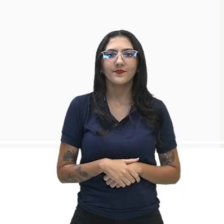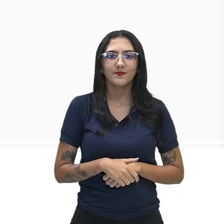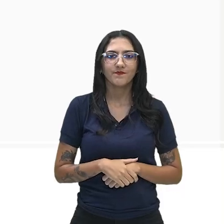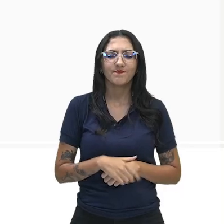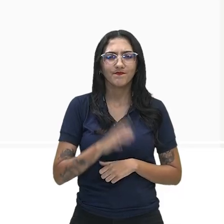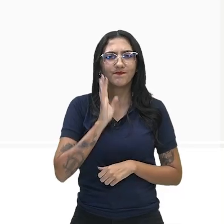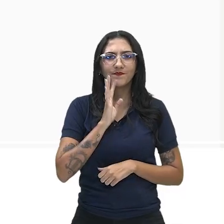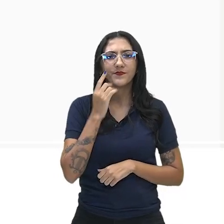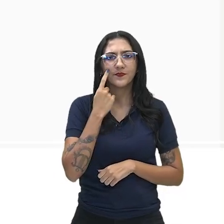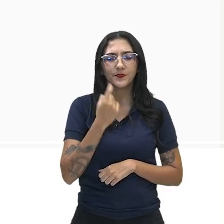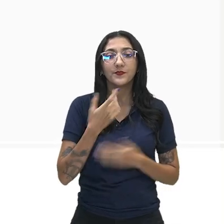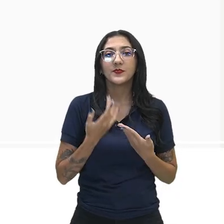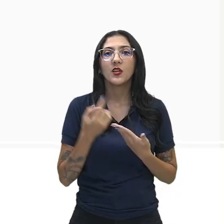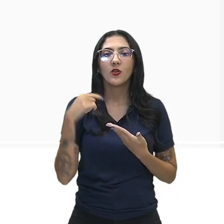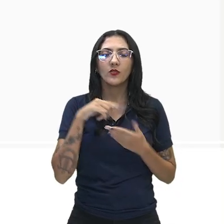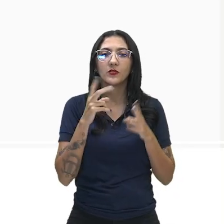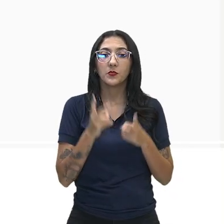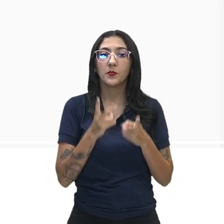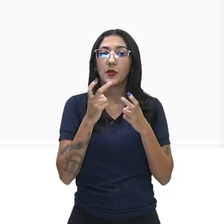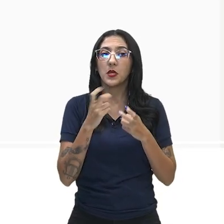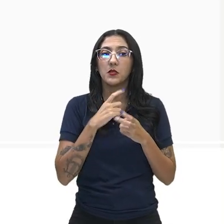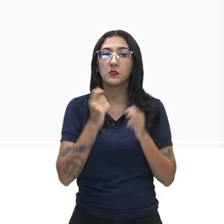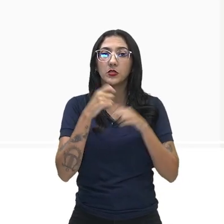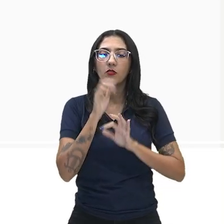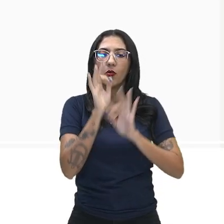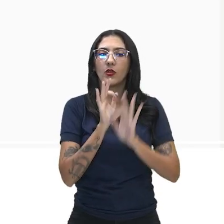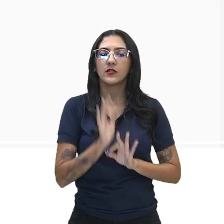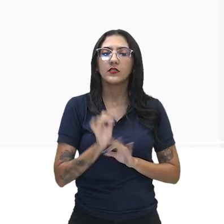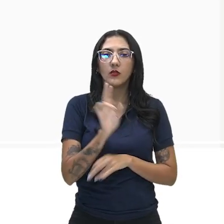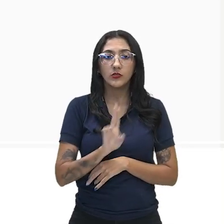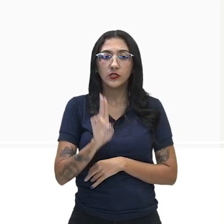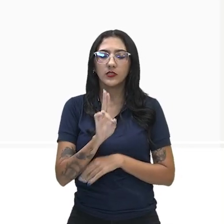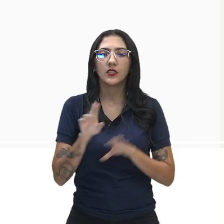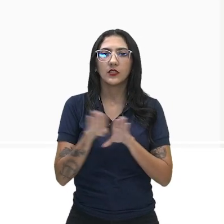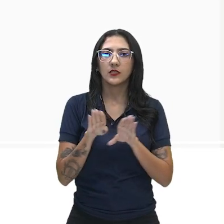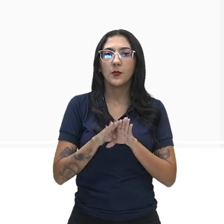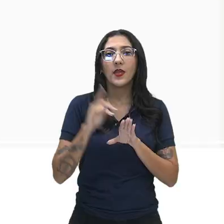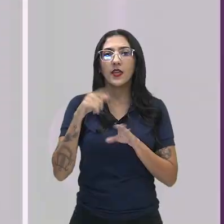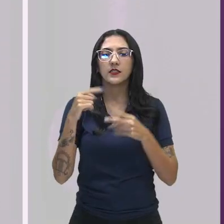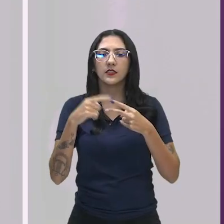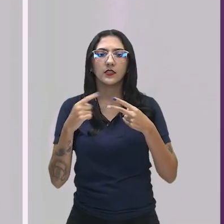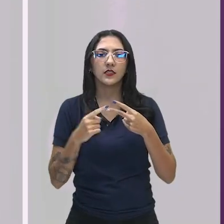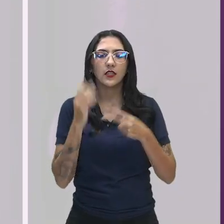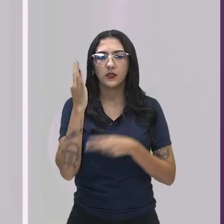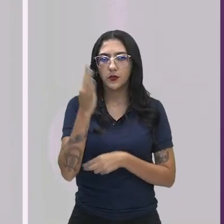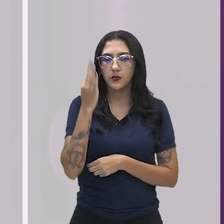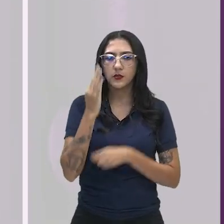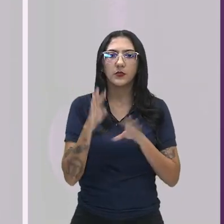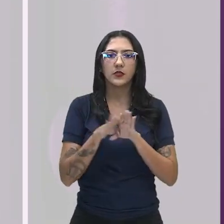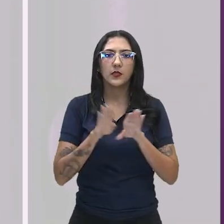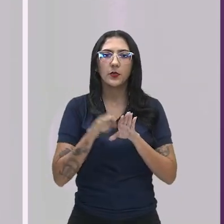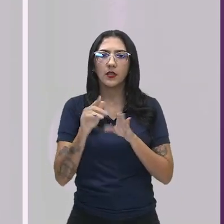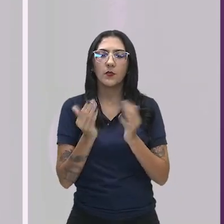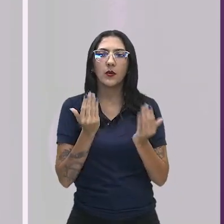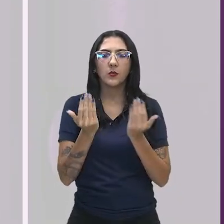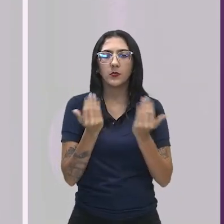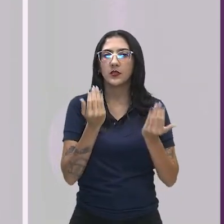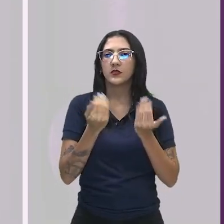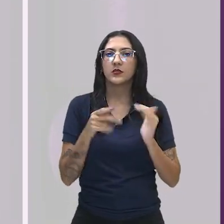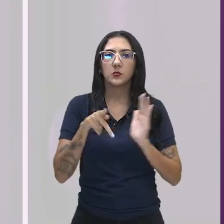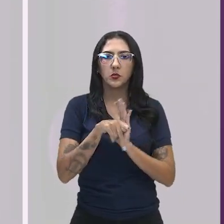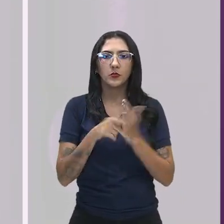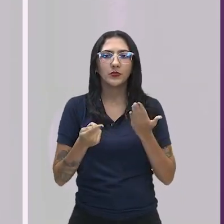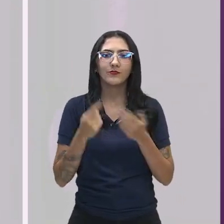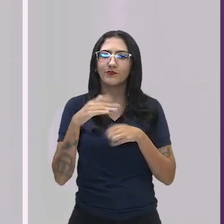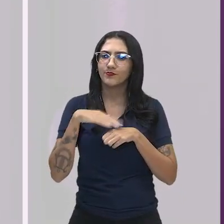ó, que nós podemos aí utilizarmos, né, o Teorema de Pitágoras, que é uma relação das mais importantes, se não a